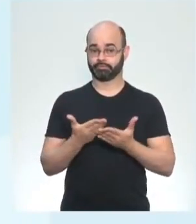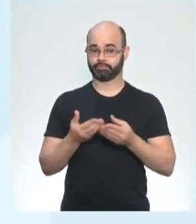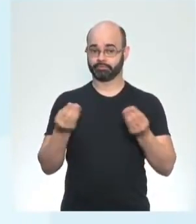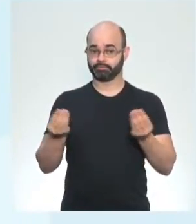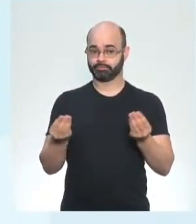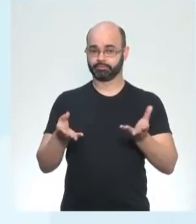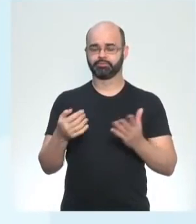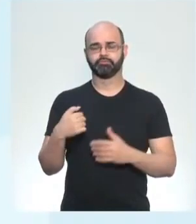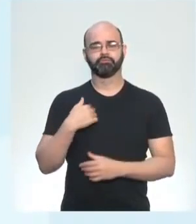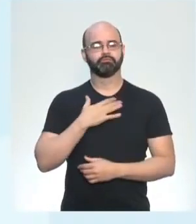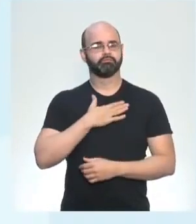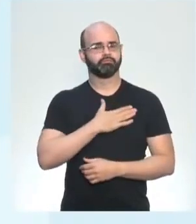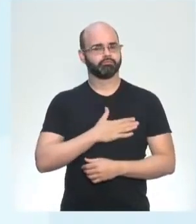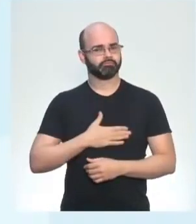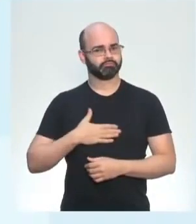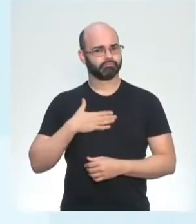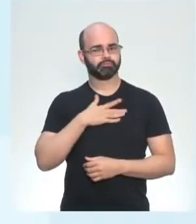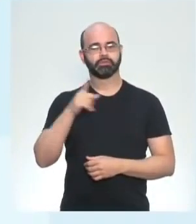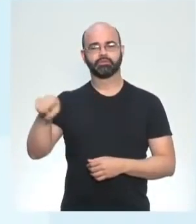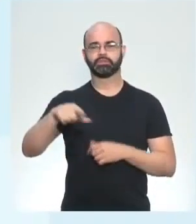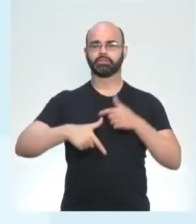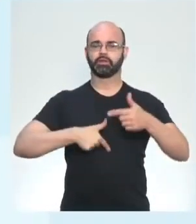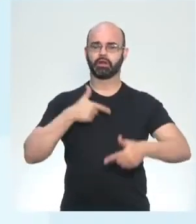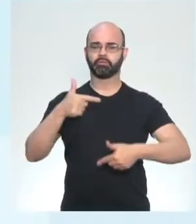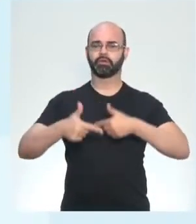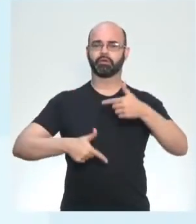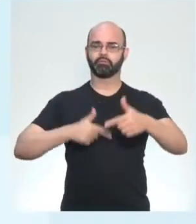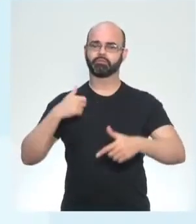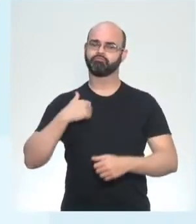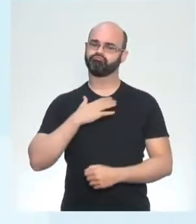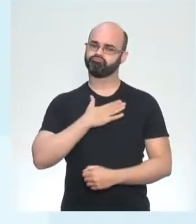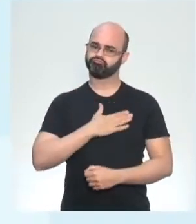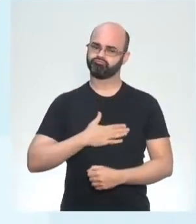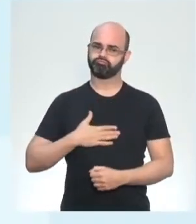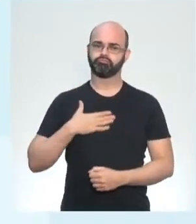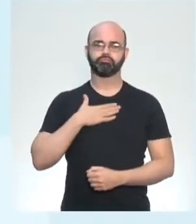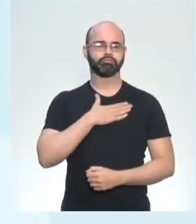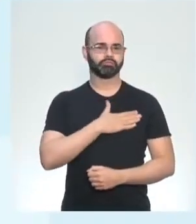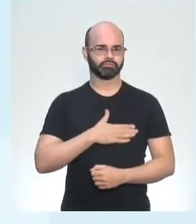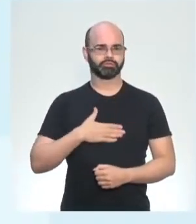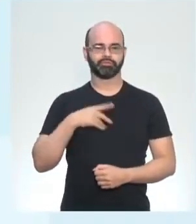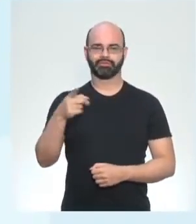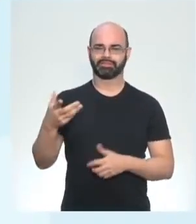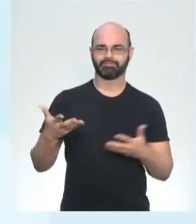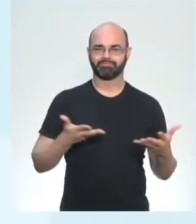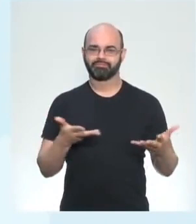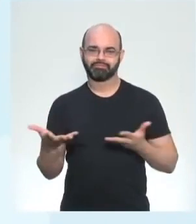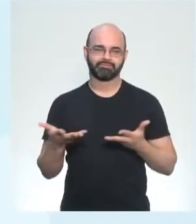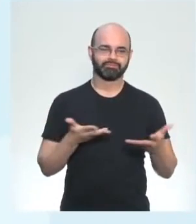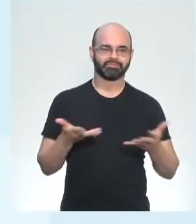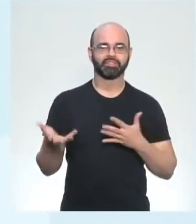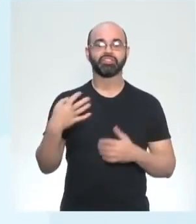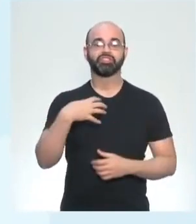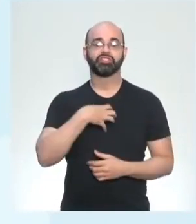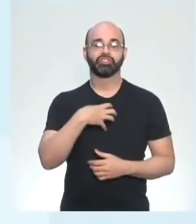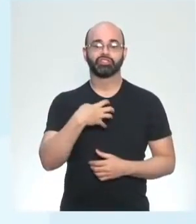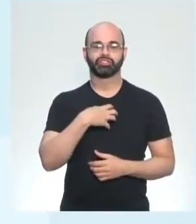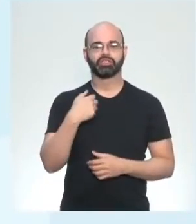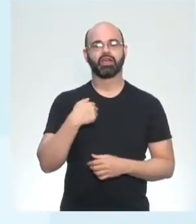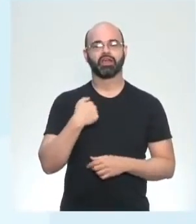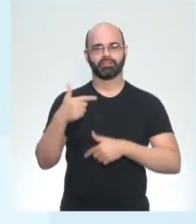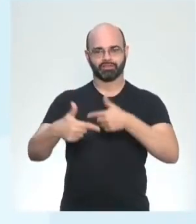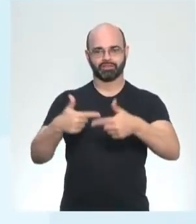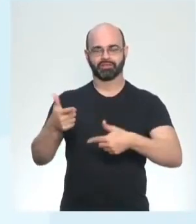que aprecio bastante o trabalho que vocês fazem e também gosto da dinâmica em que vocês trabalham, em que o